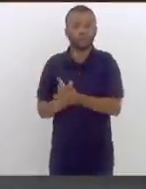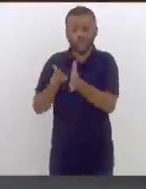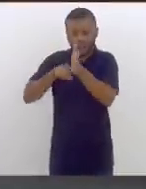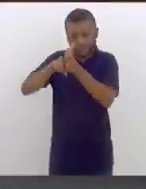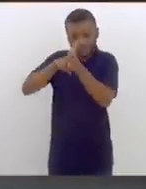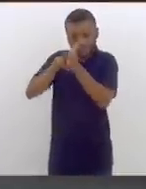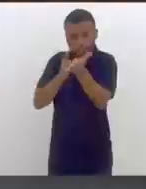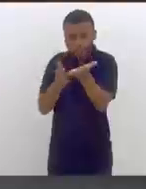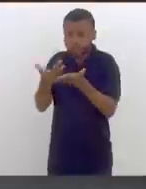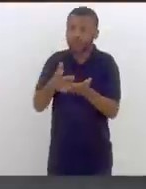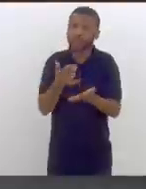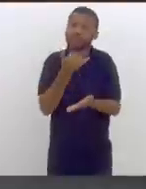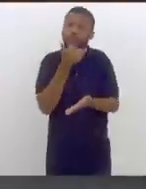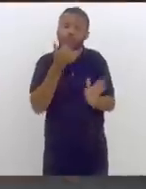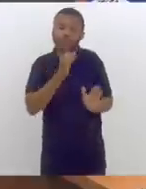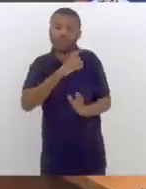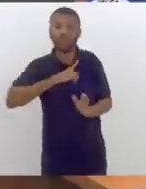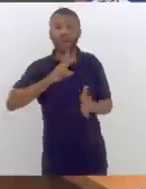eu estiver errado